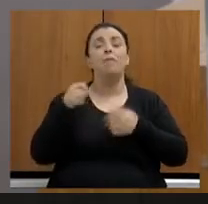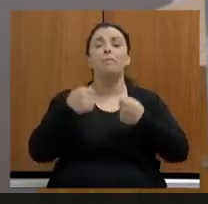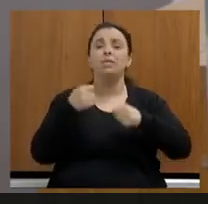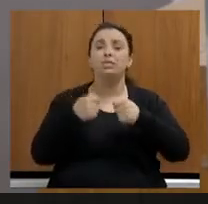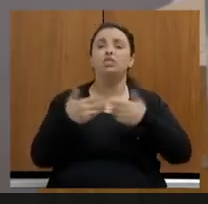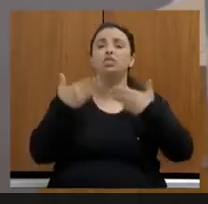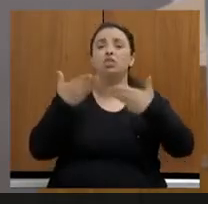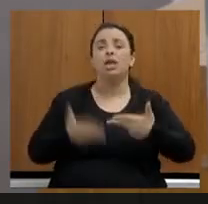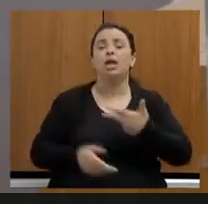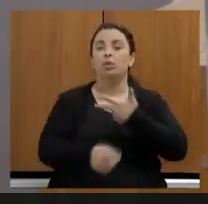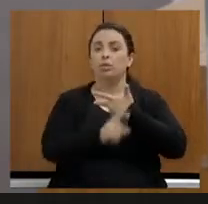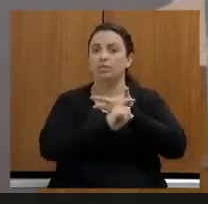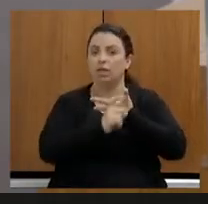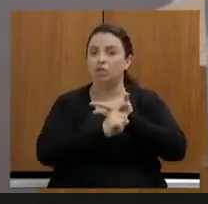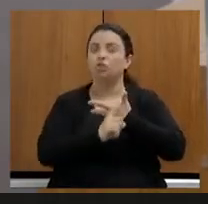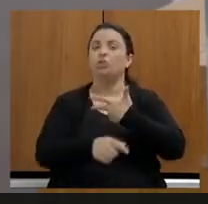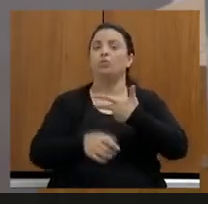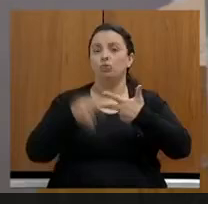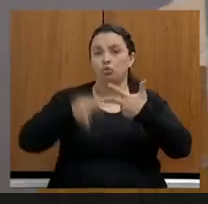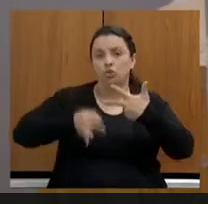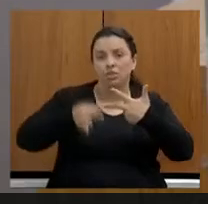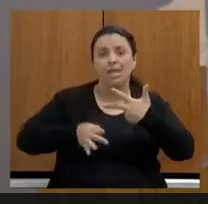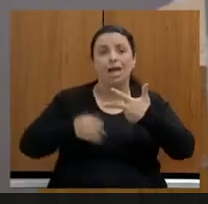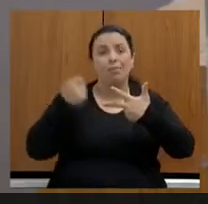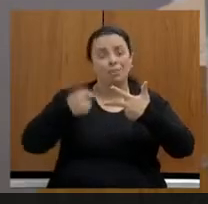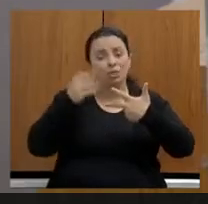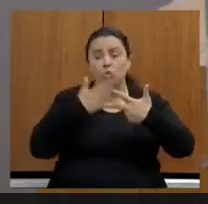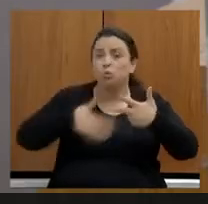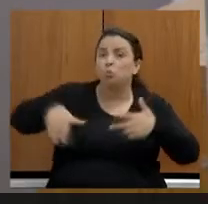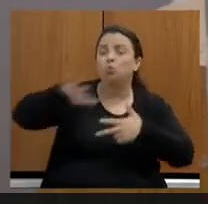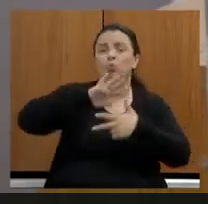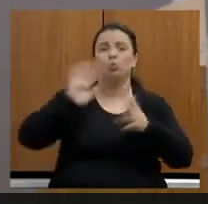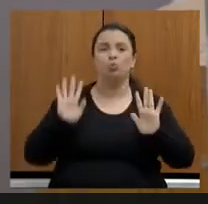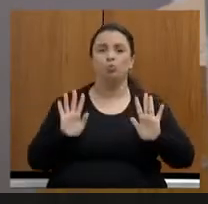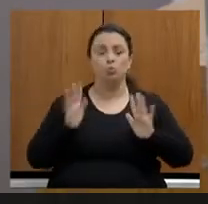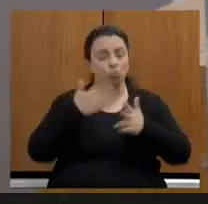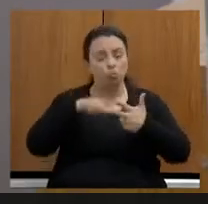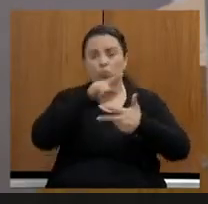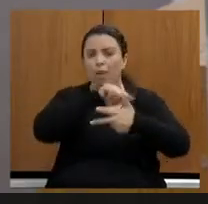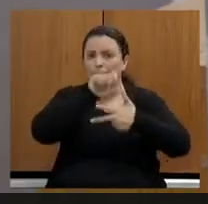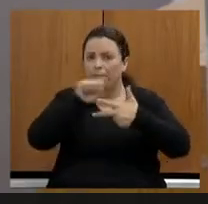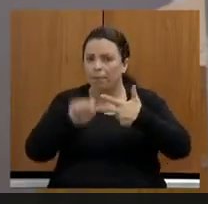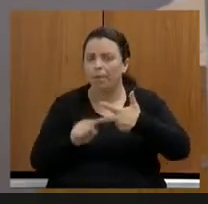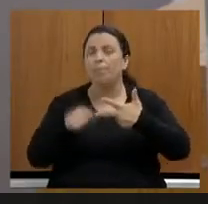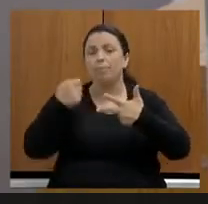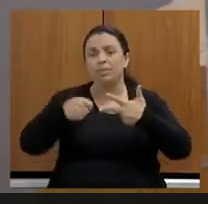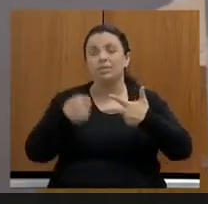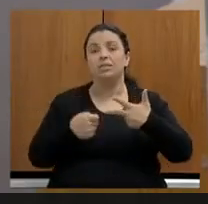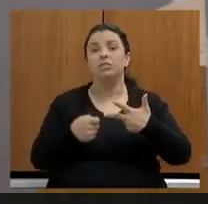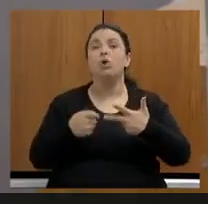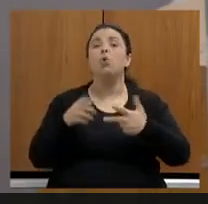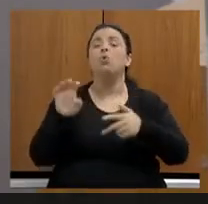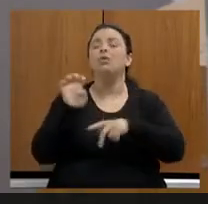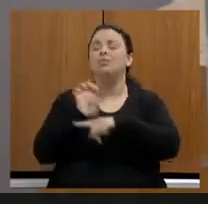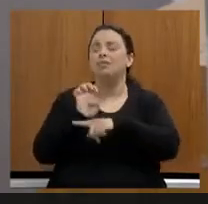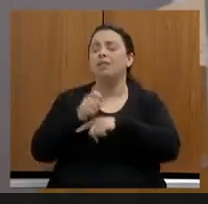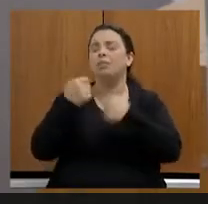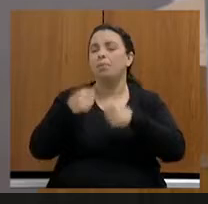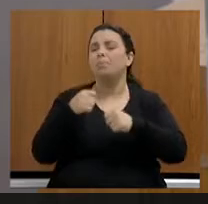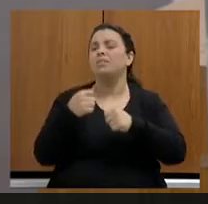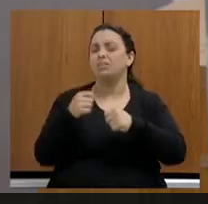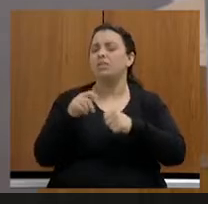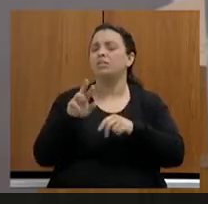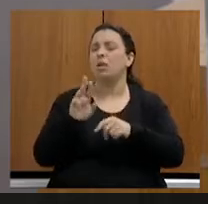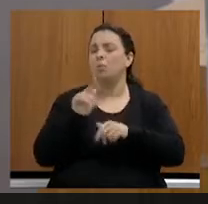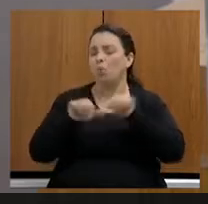também Esse regime tem que chegar em todo o estado é o está tá inchada para digitar tá na hora de fazer um regime também o estado né Tem